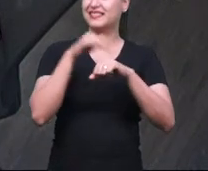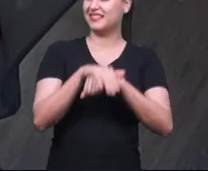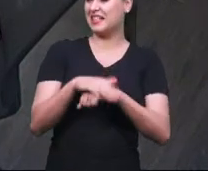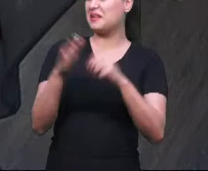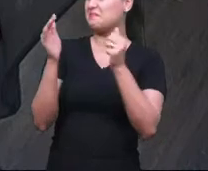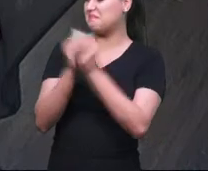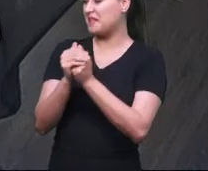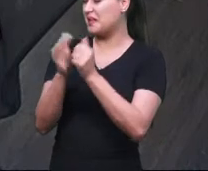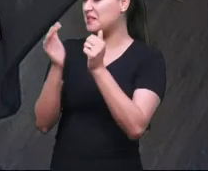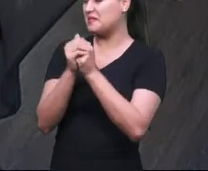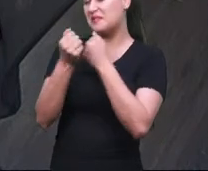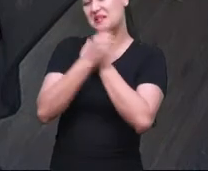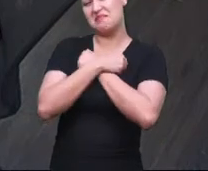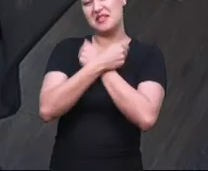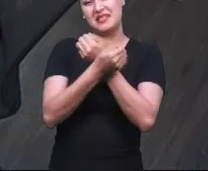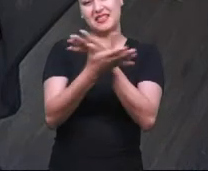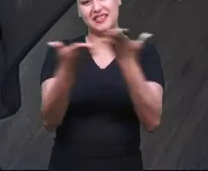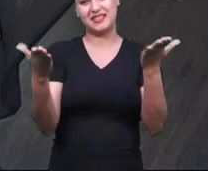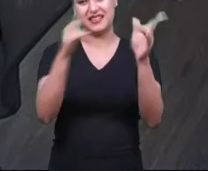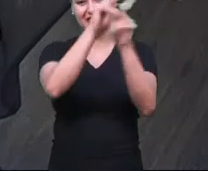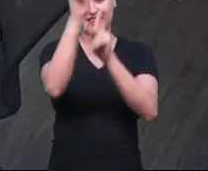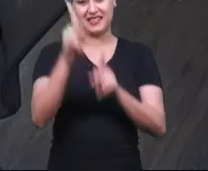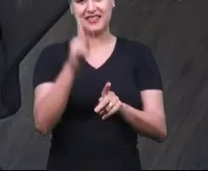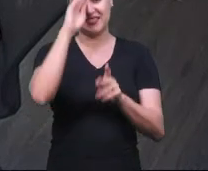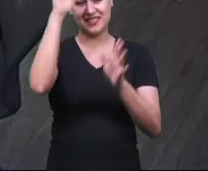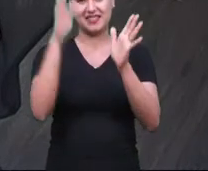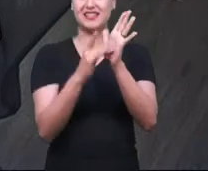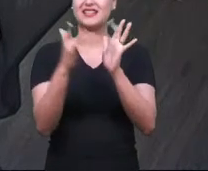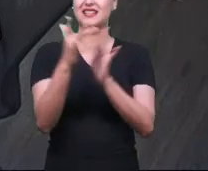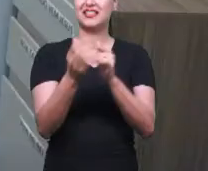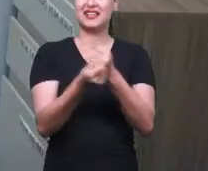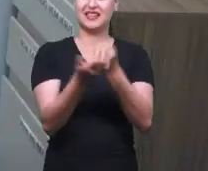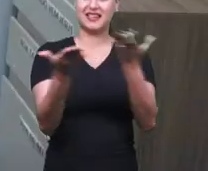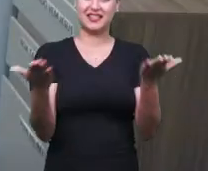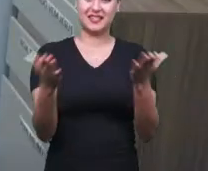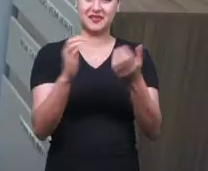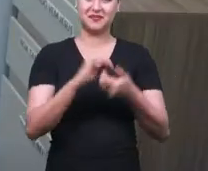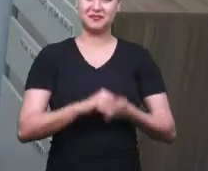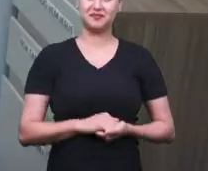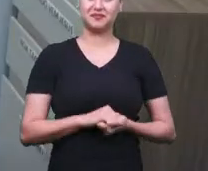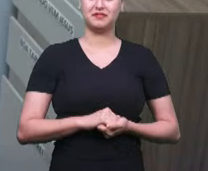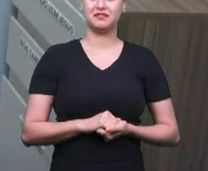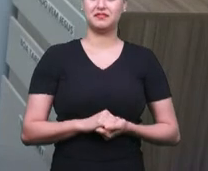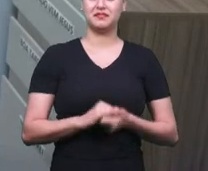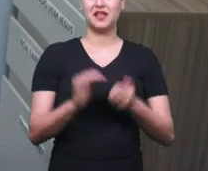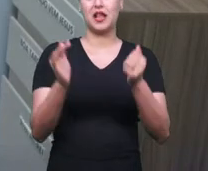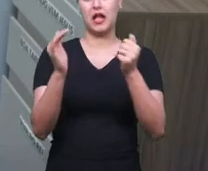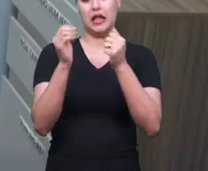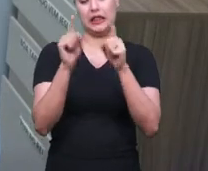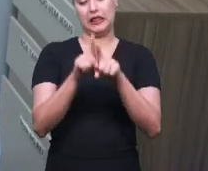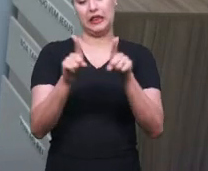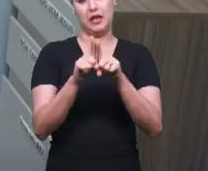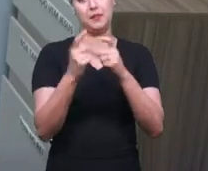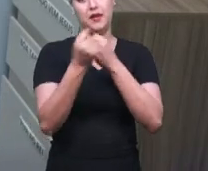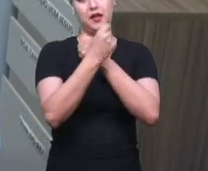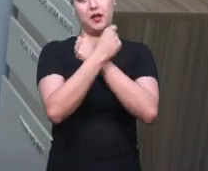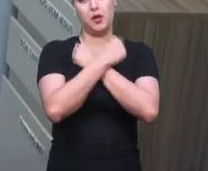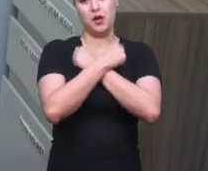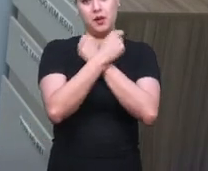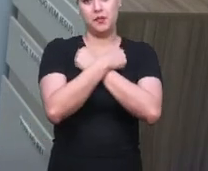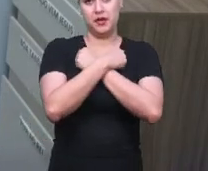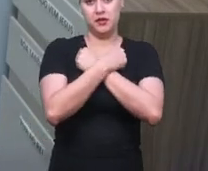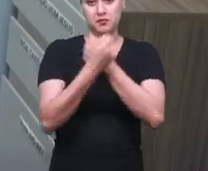também deixo meu abraço a todos, a paz do senhor aos irmãos. Amém, deixa eu mandar um abraço aqui para os